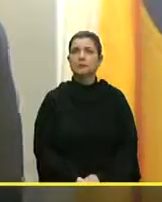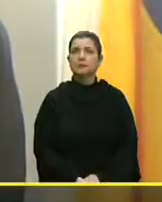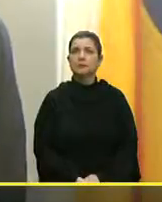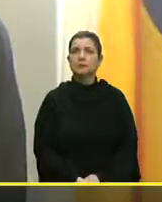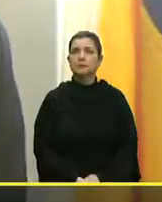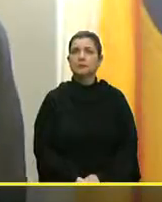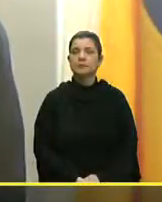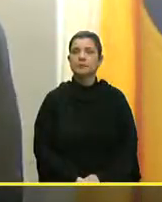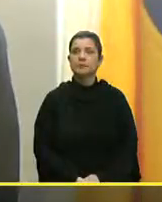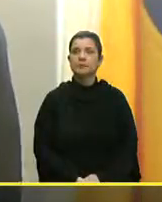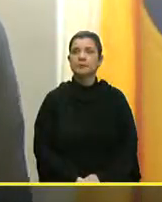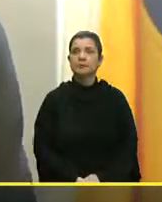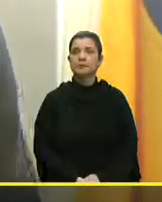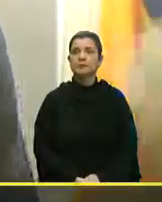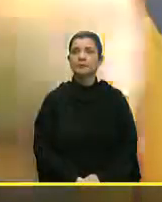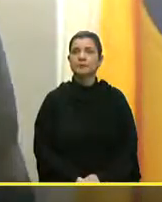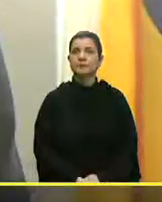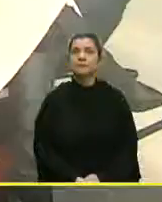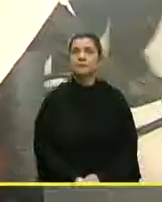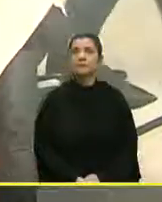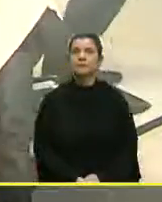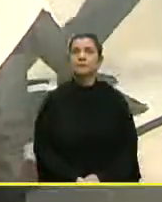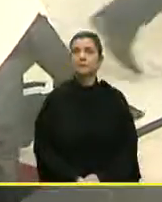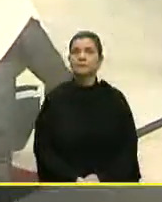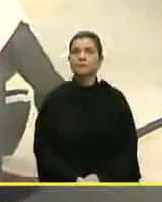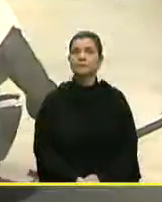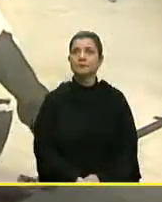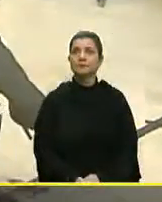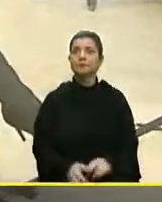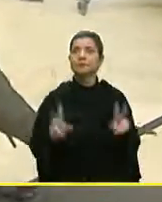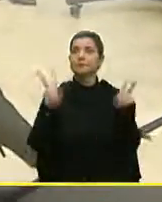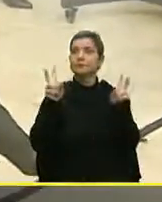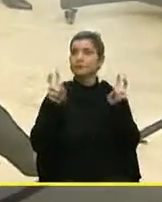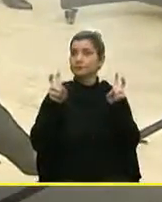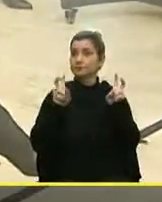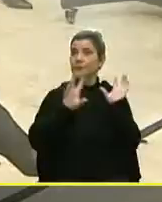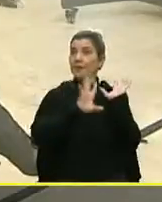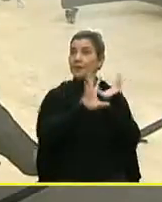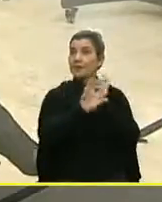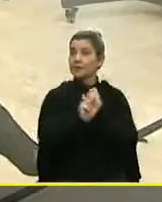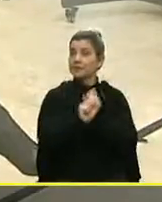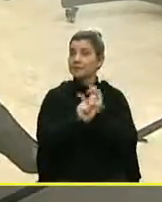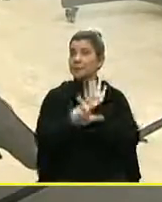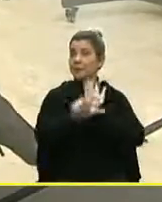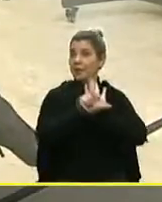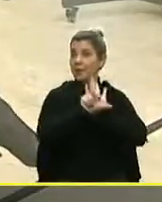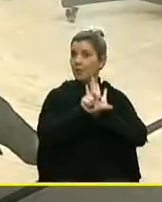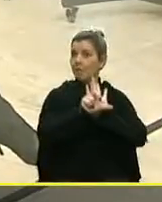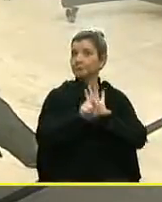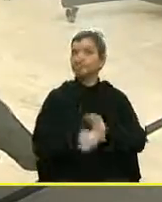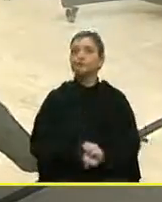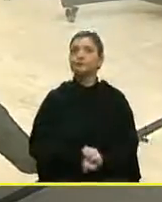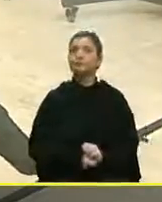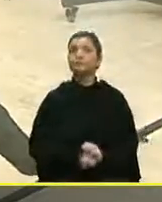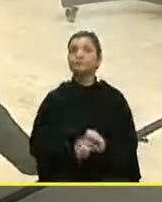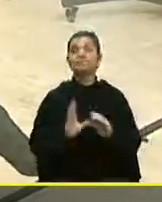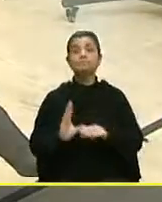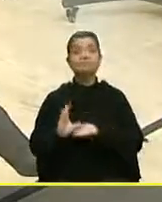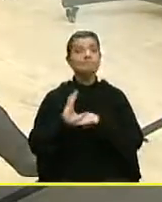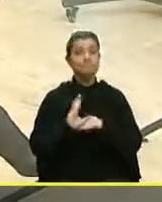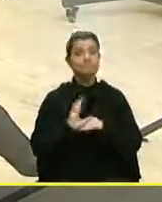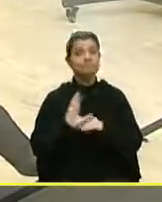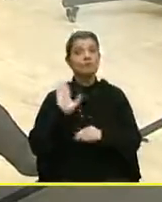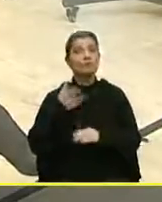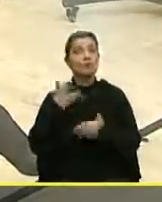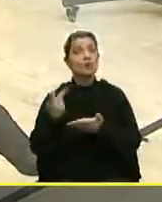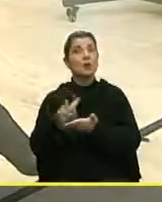enxergar para ver o que que tá na tela é sobre a revisão legal certo obrigado essa comissão é